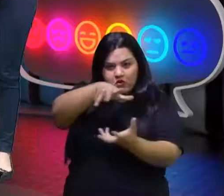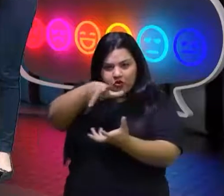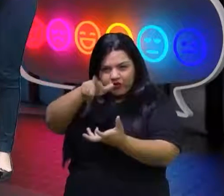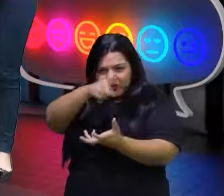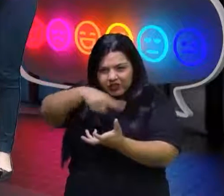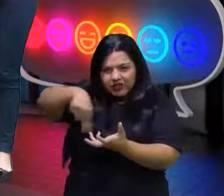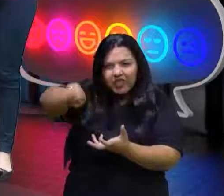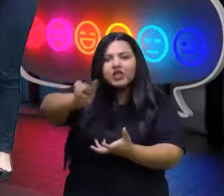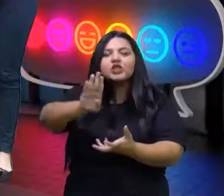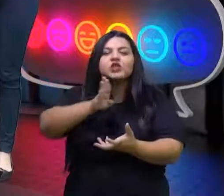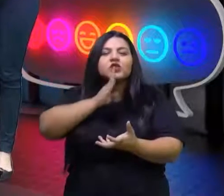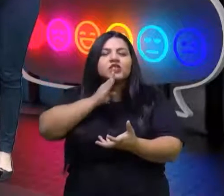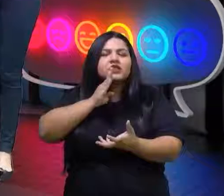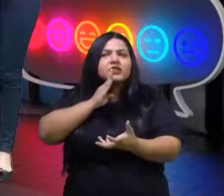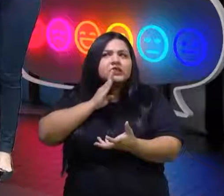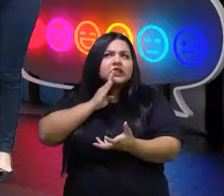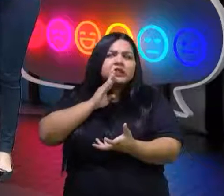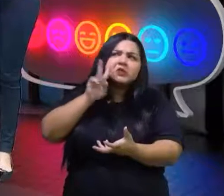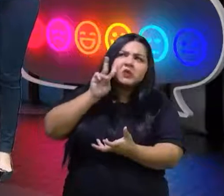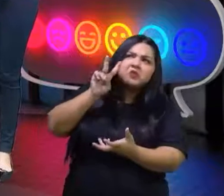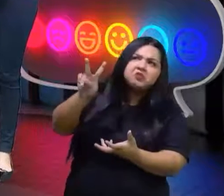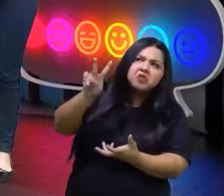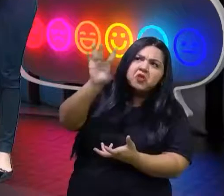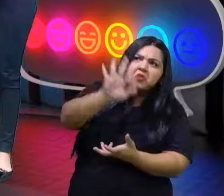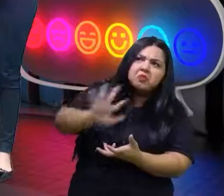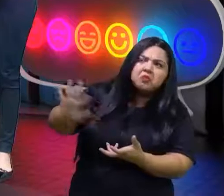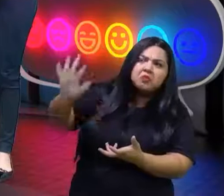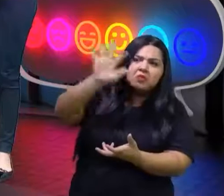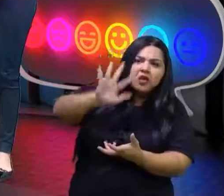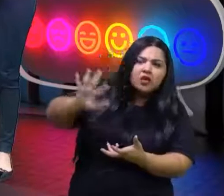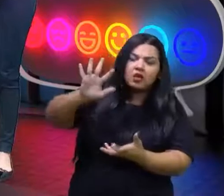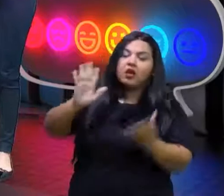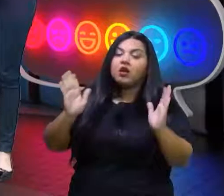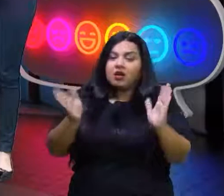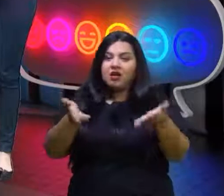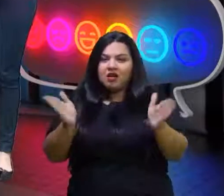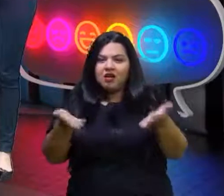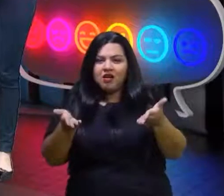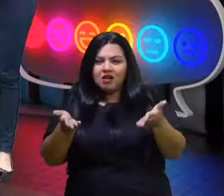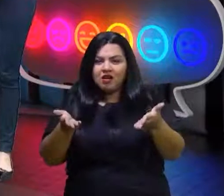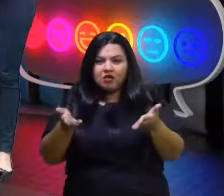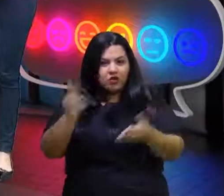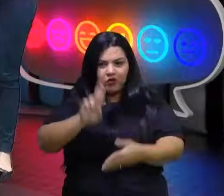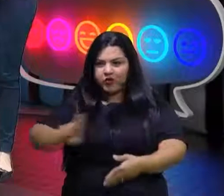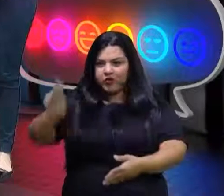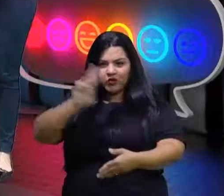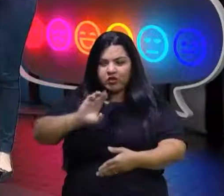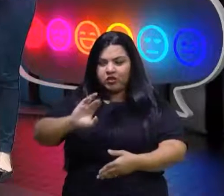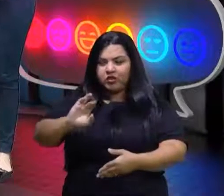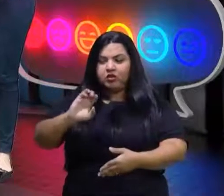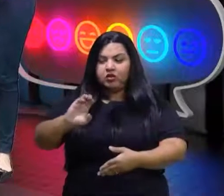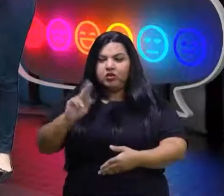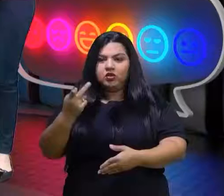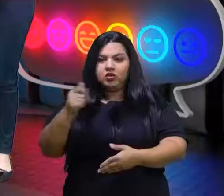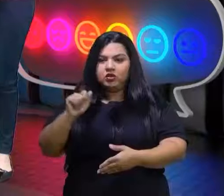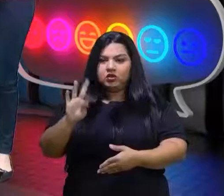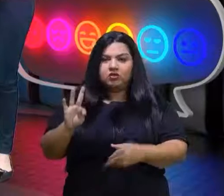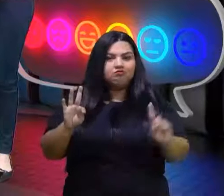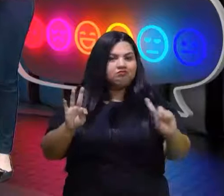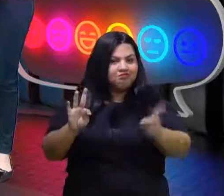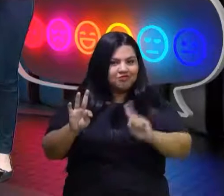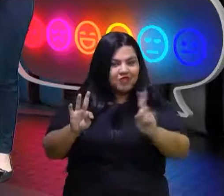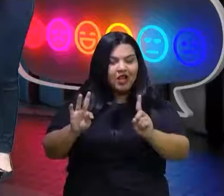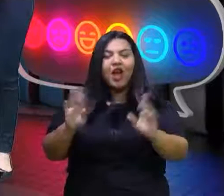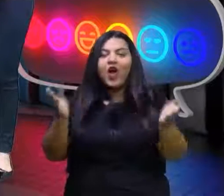você já ouviu falar. Só que olha só, para esse momento a gente não vai utilizar o chat. A gente tem